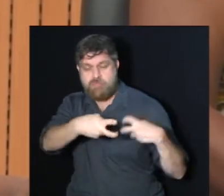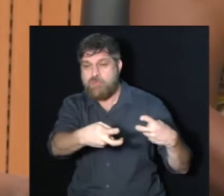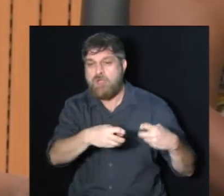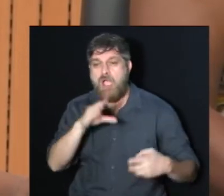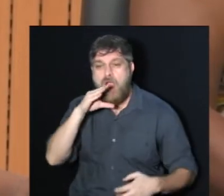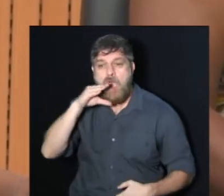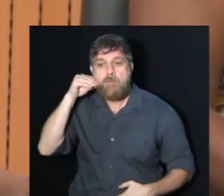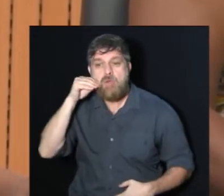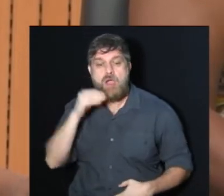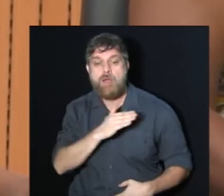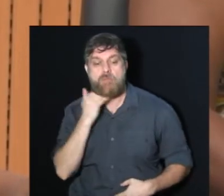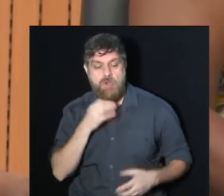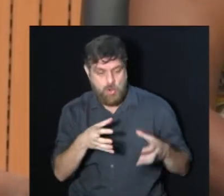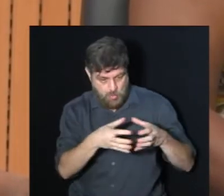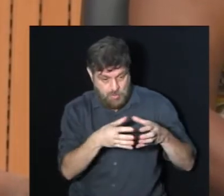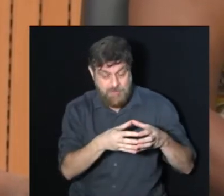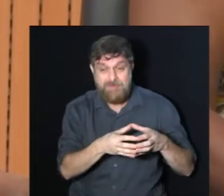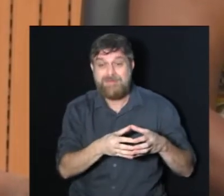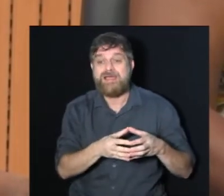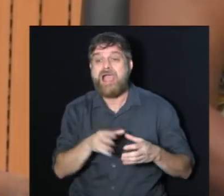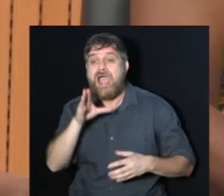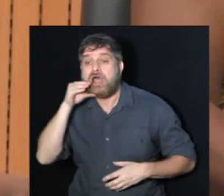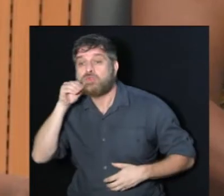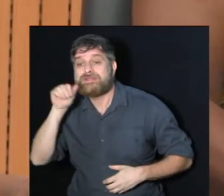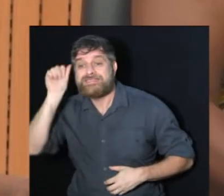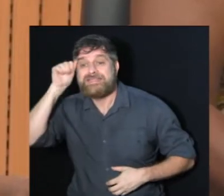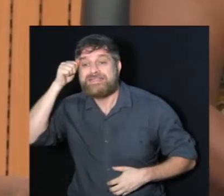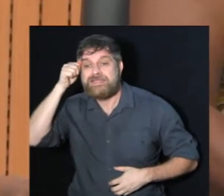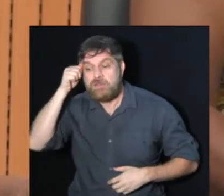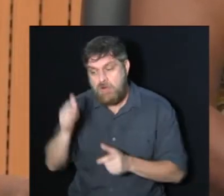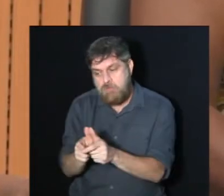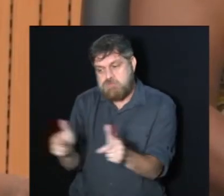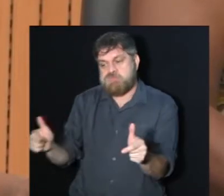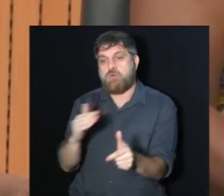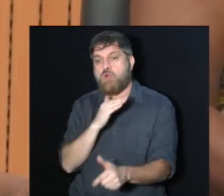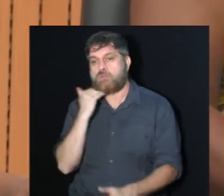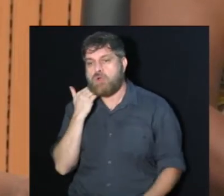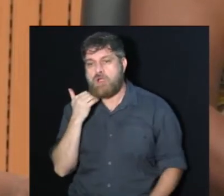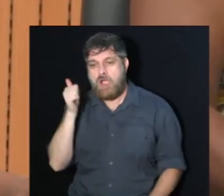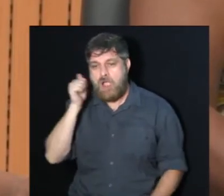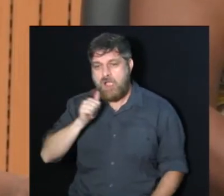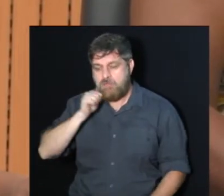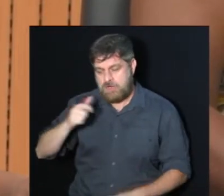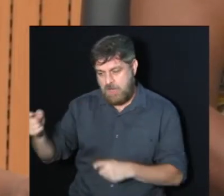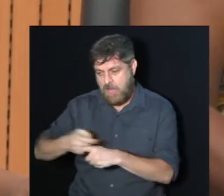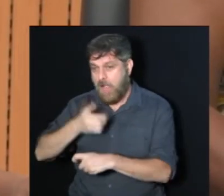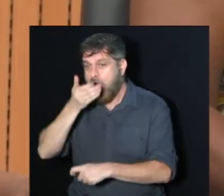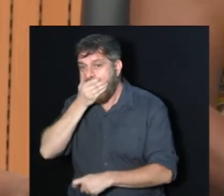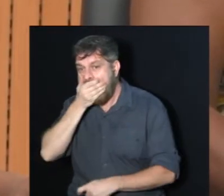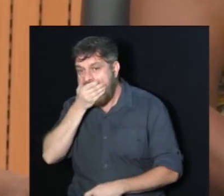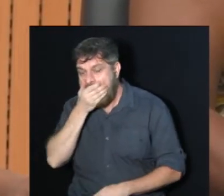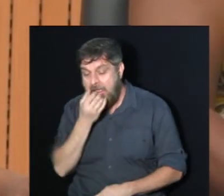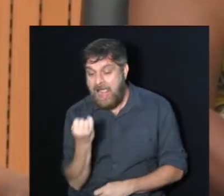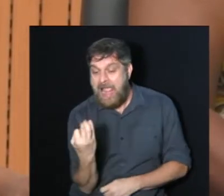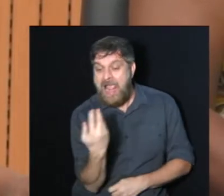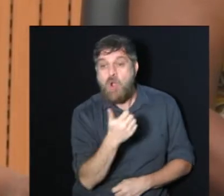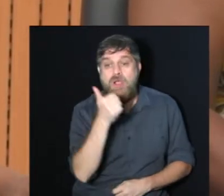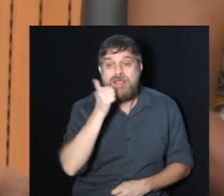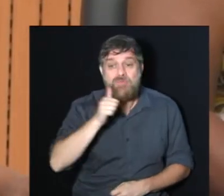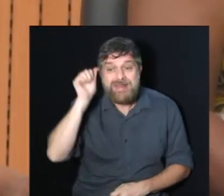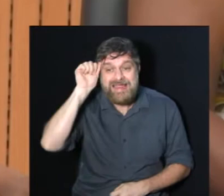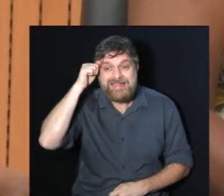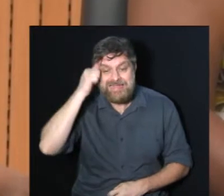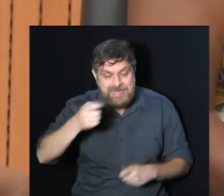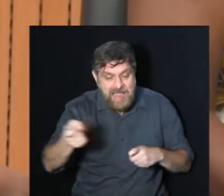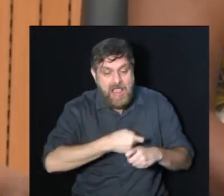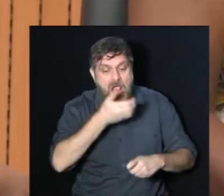quantos negros morrem por dia. Quantas mulheres violentadas por dia, quantas negras são violentadas por